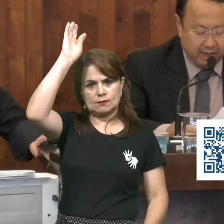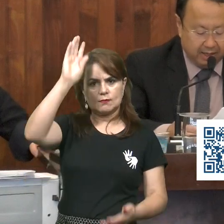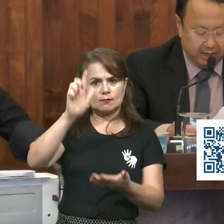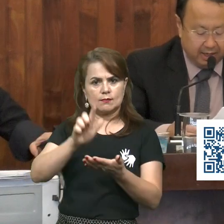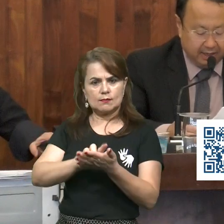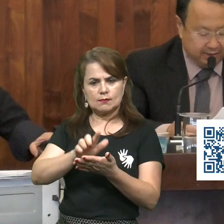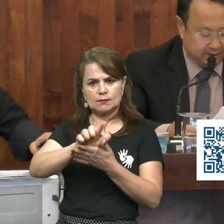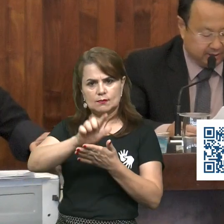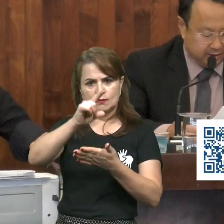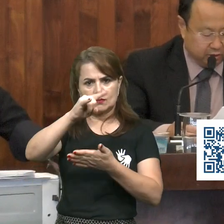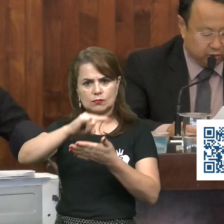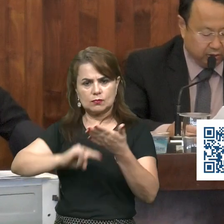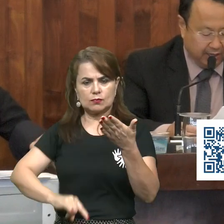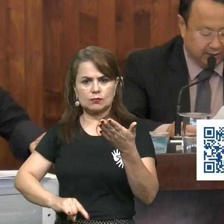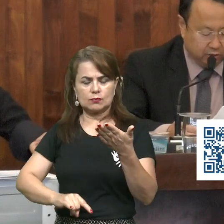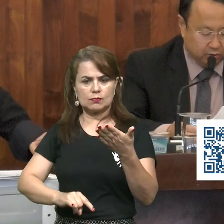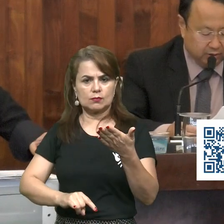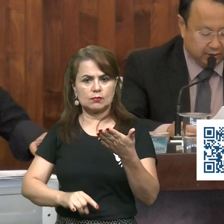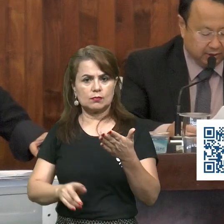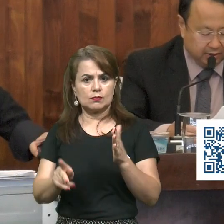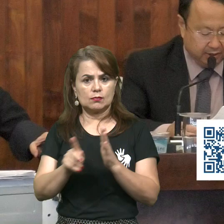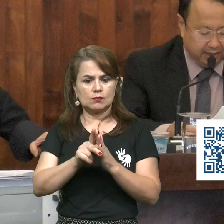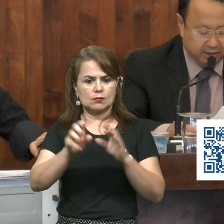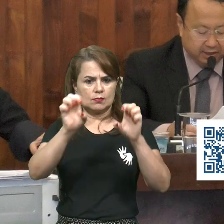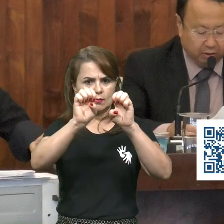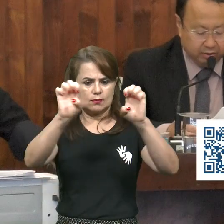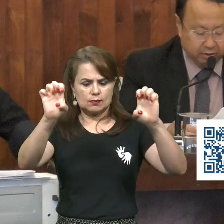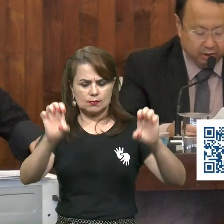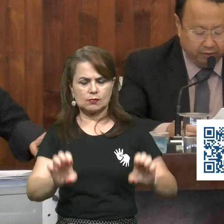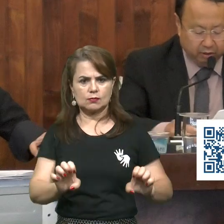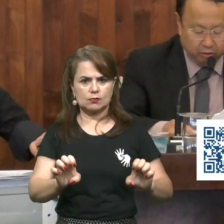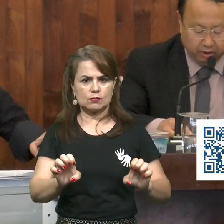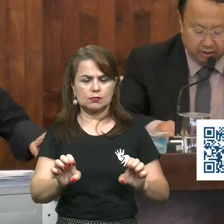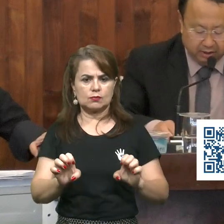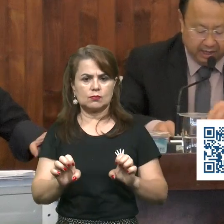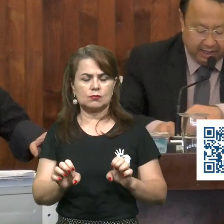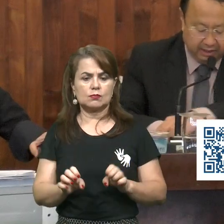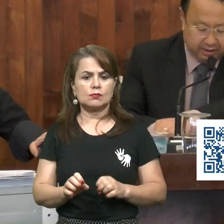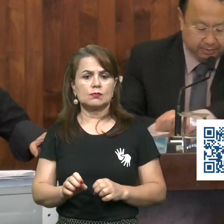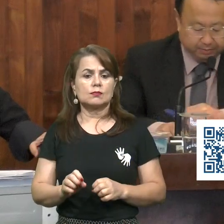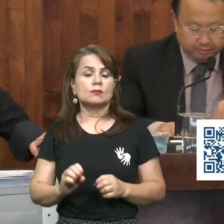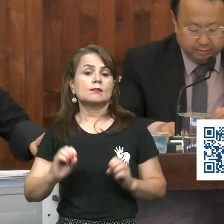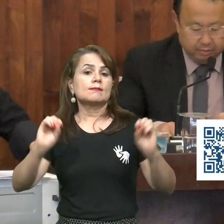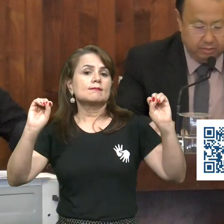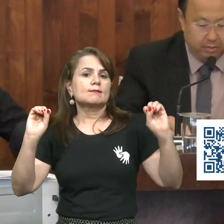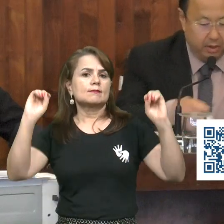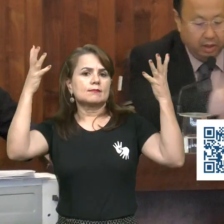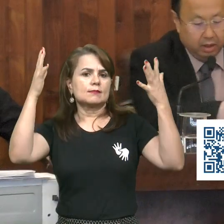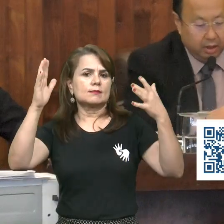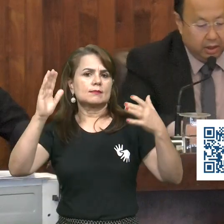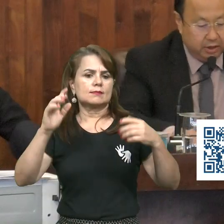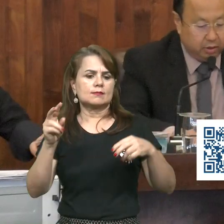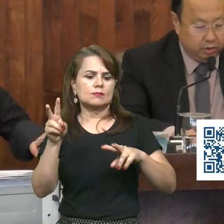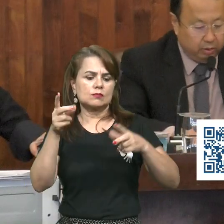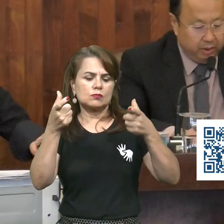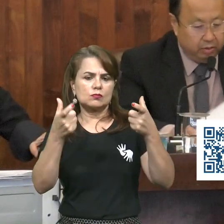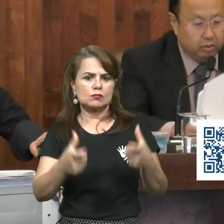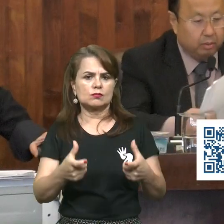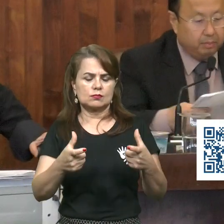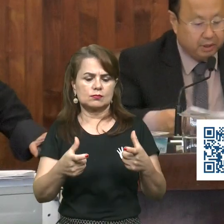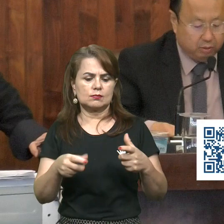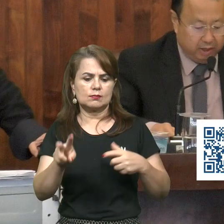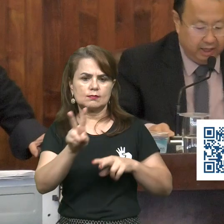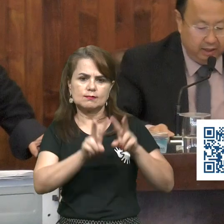como artes estruturais com certeza nentes aos eventos ocorridos em áreas de